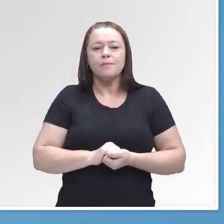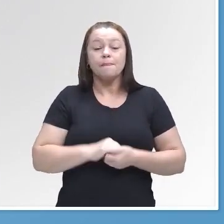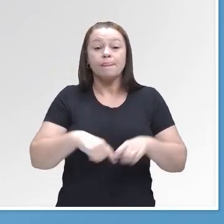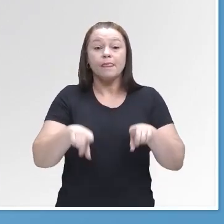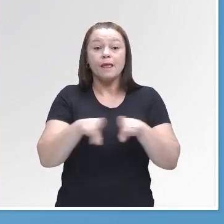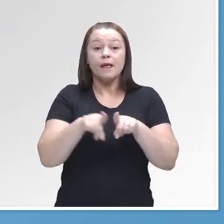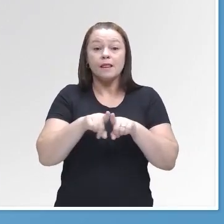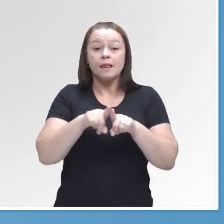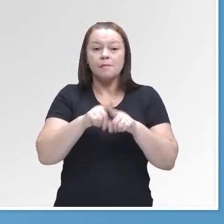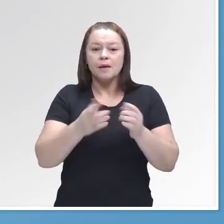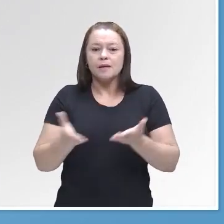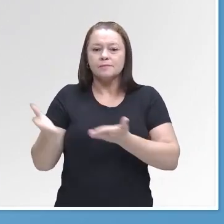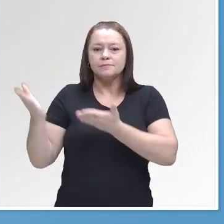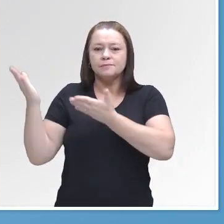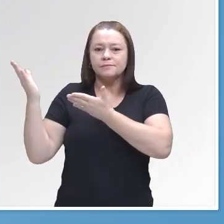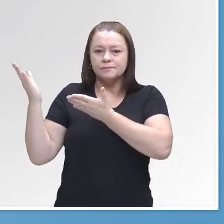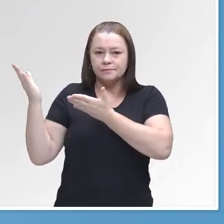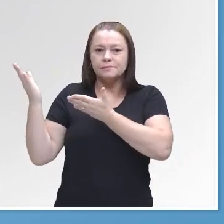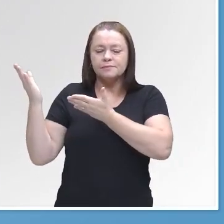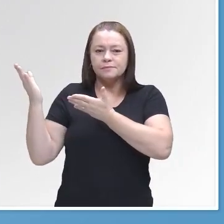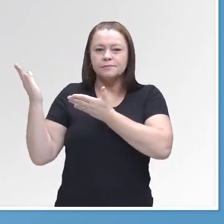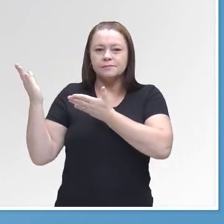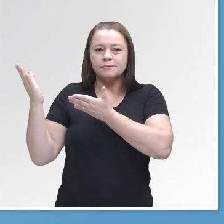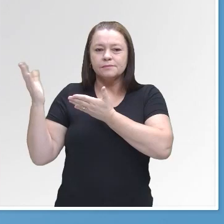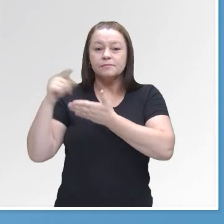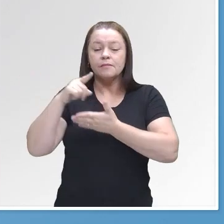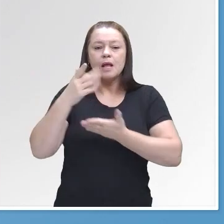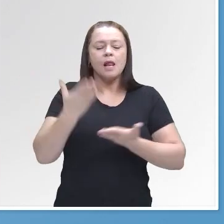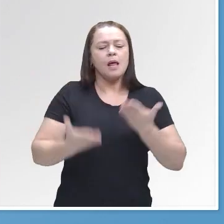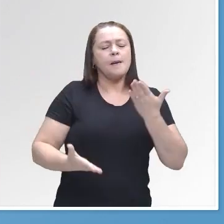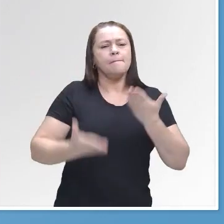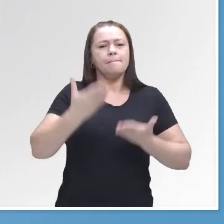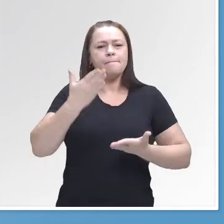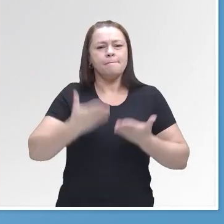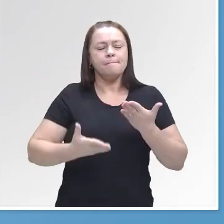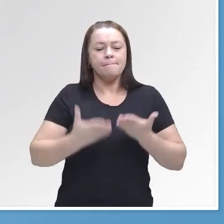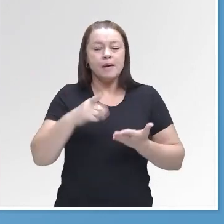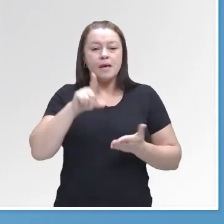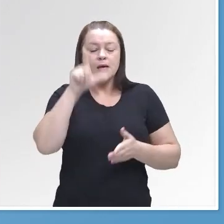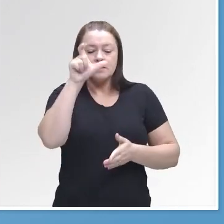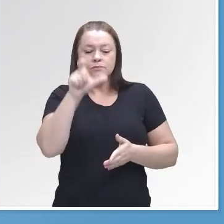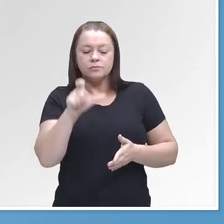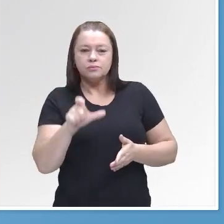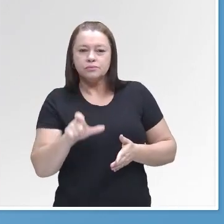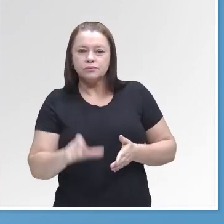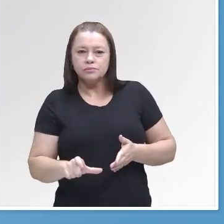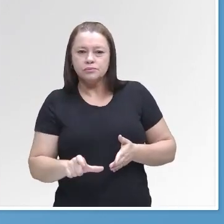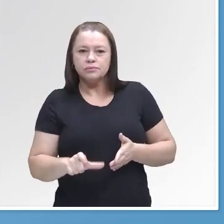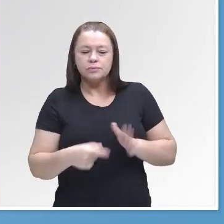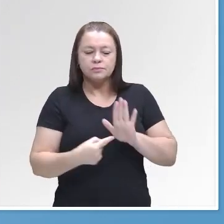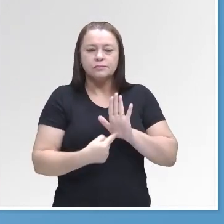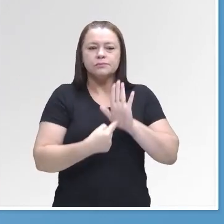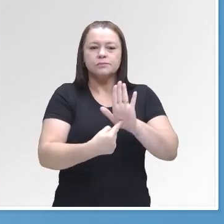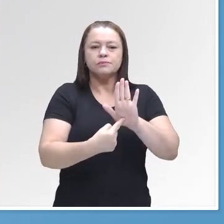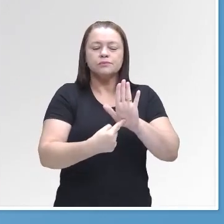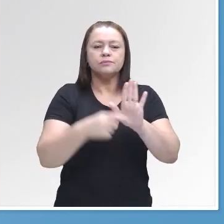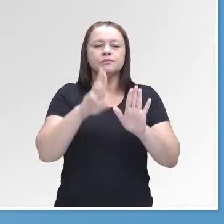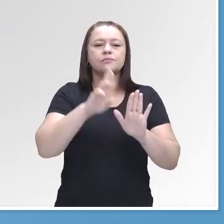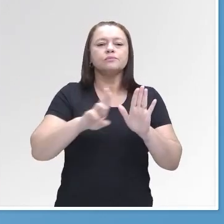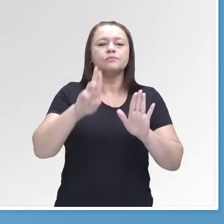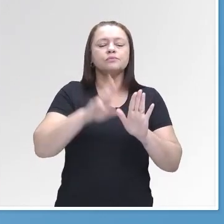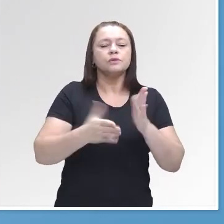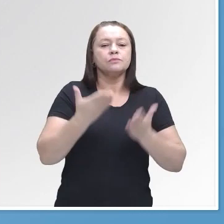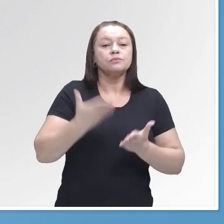A balança mecânica é um dispositivo que mede o peso e o exibe em um formato analógico, utilizada para medir o